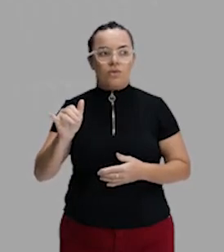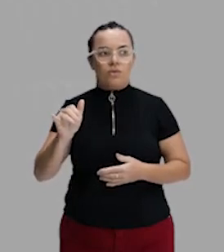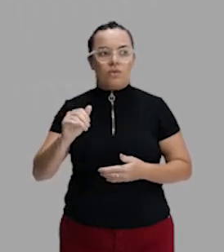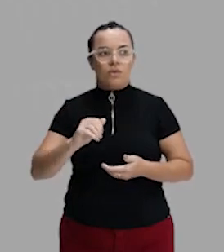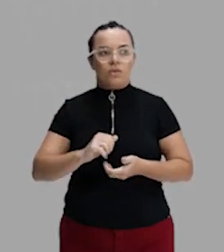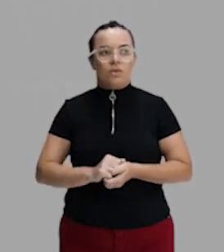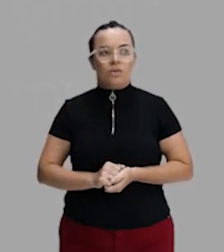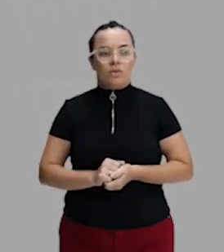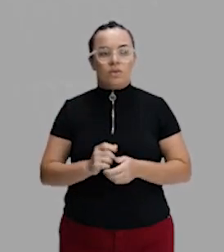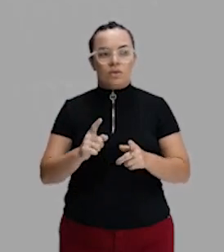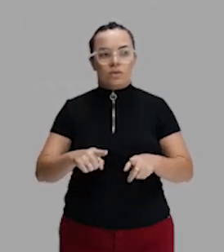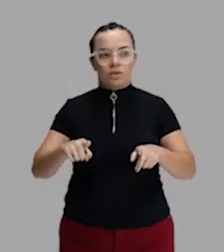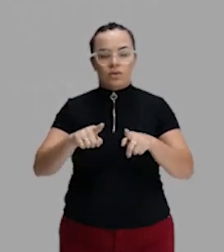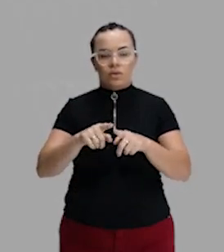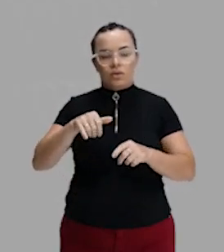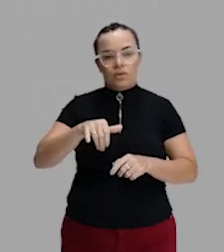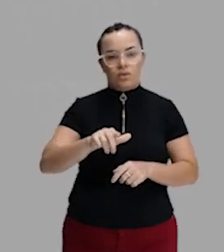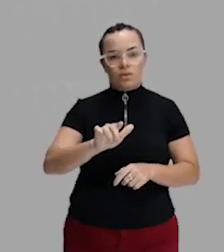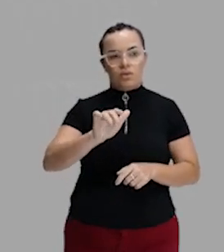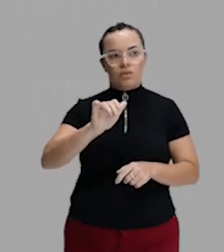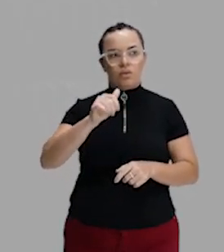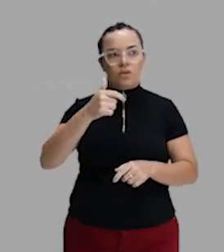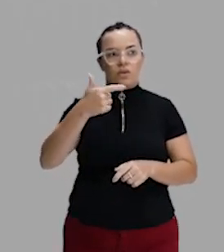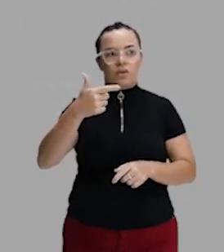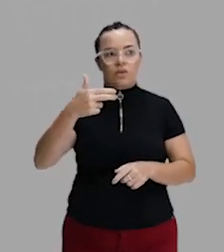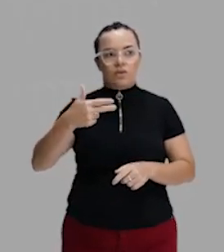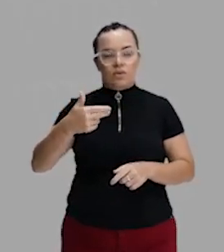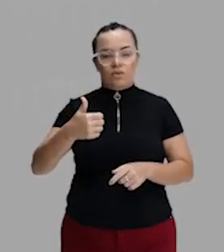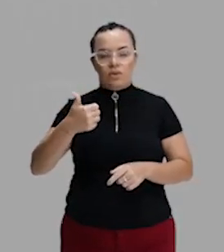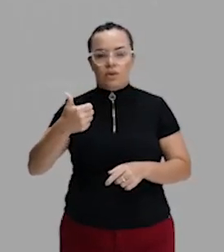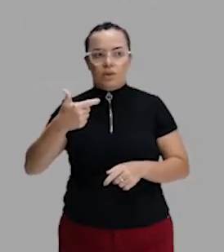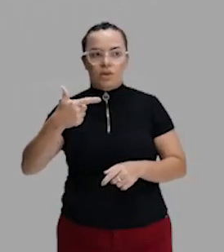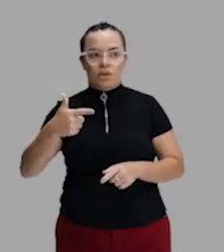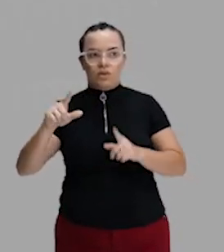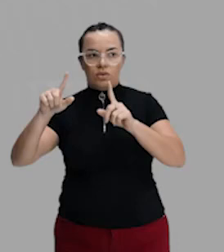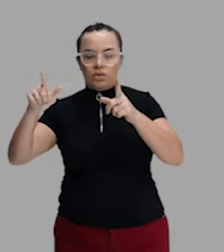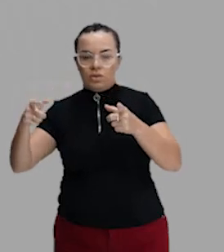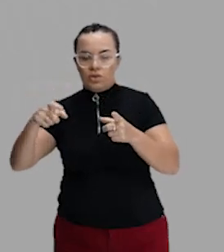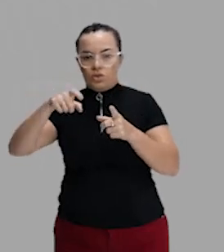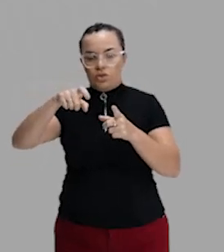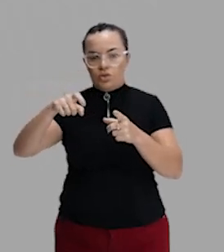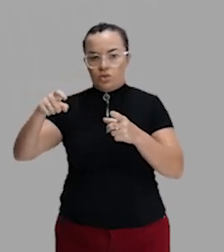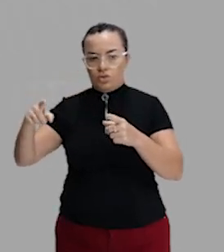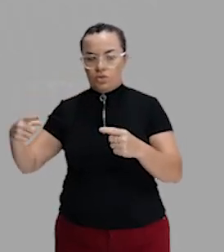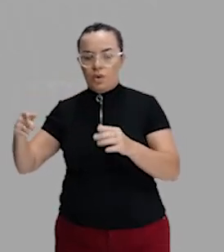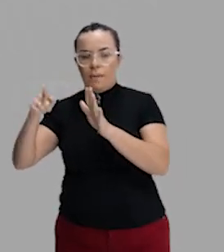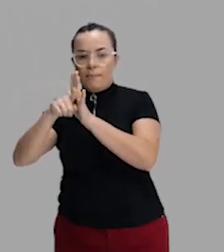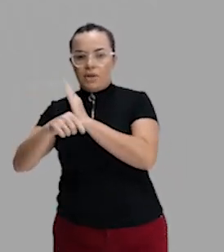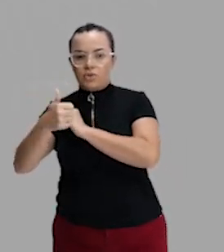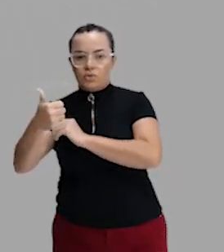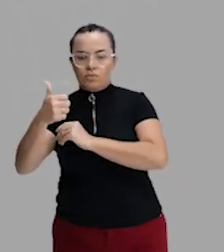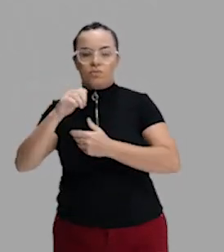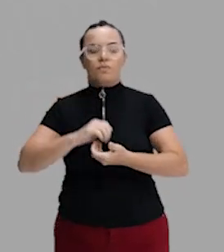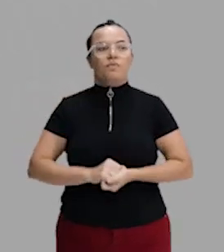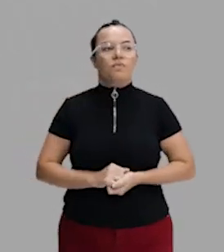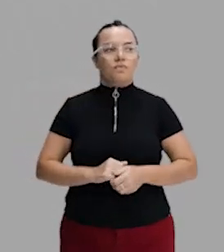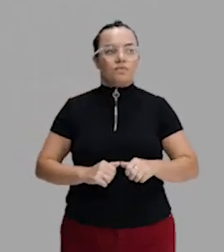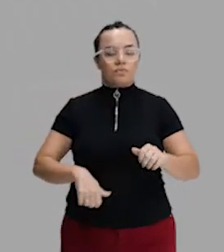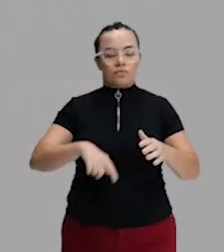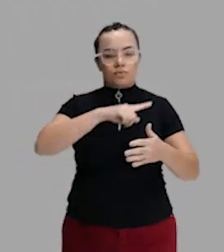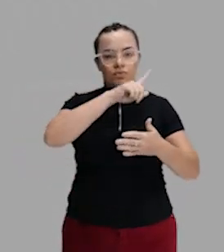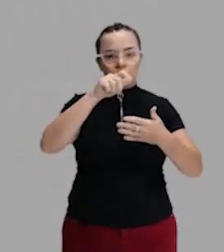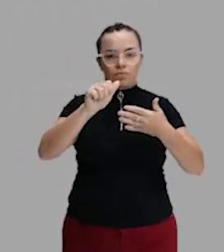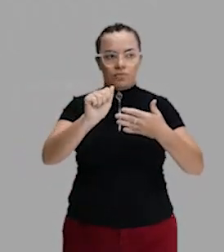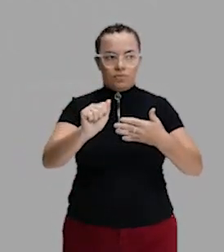12, que multiplica x menos 1, certo? Beleza, então isso aqui diz respeito à parábola. Turma,